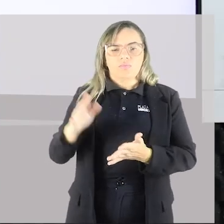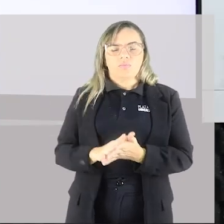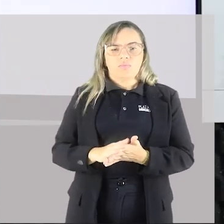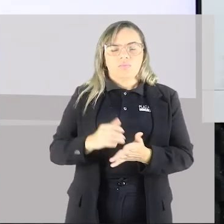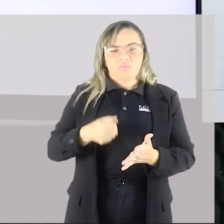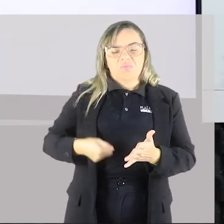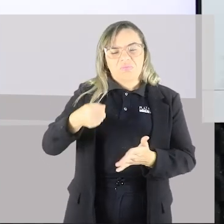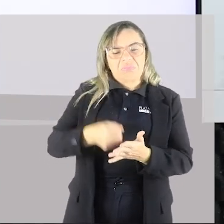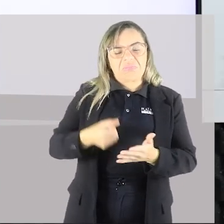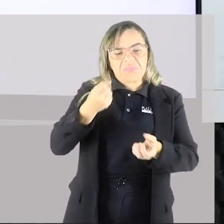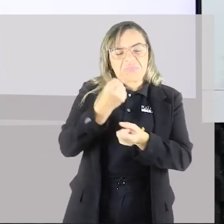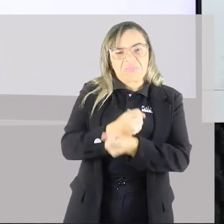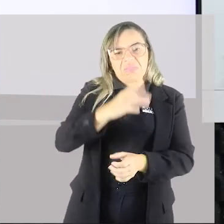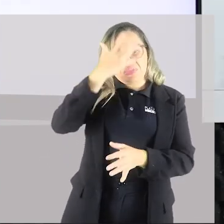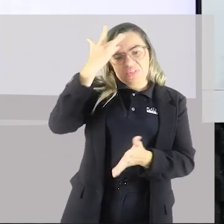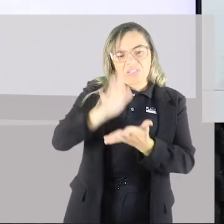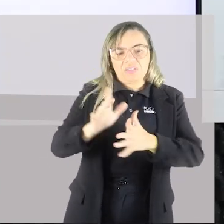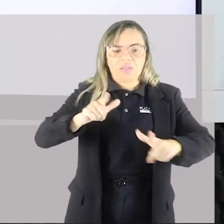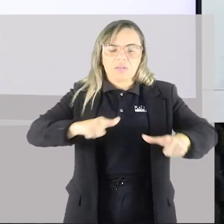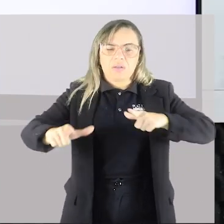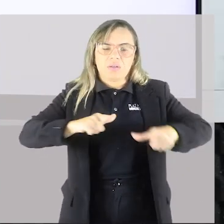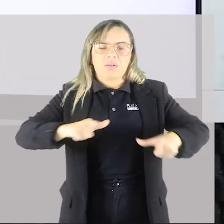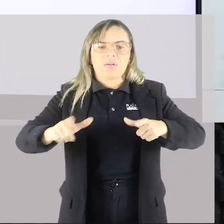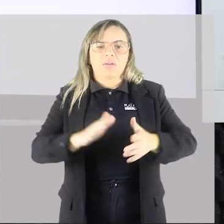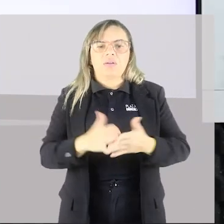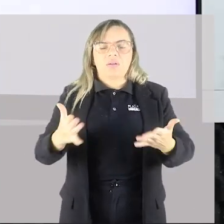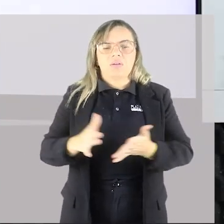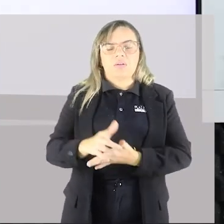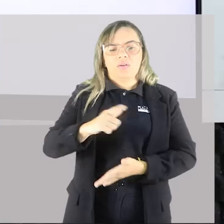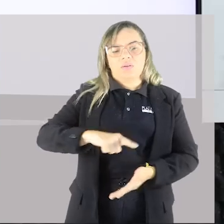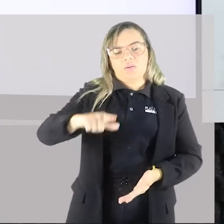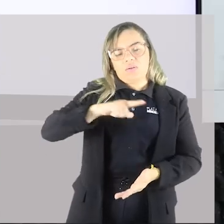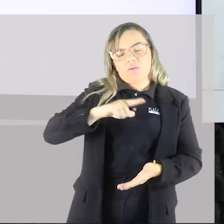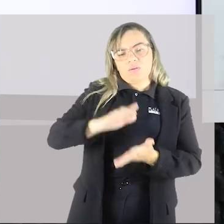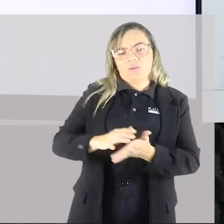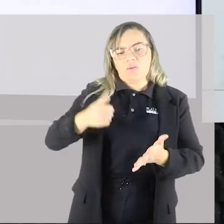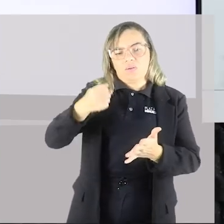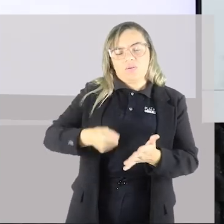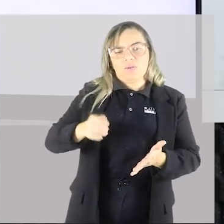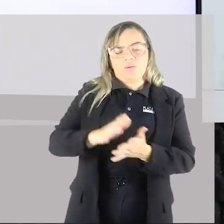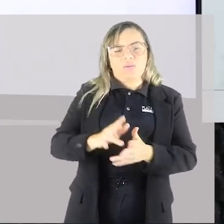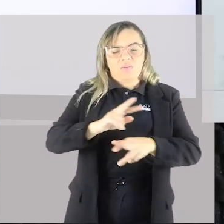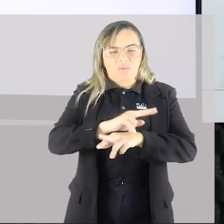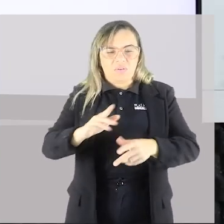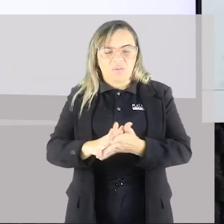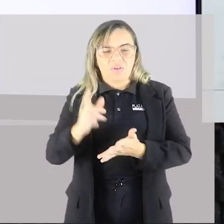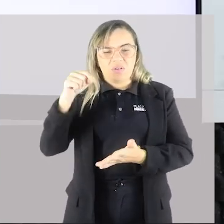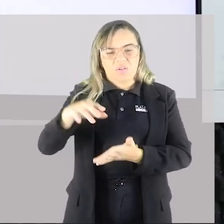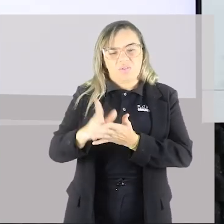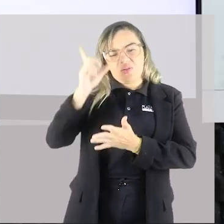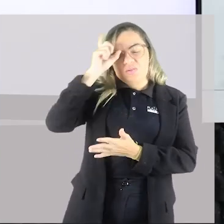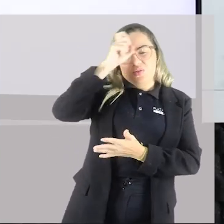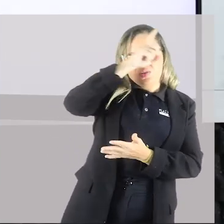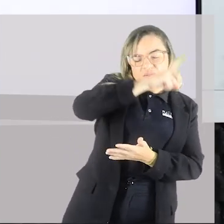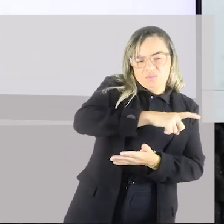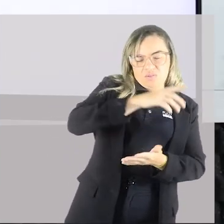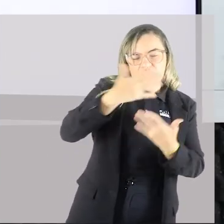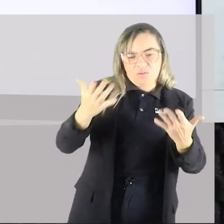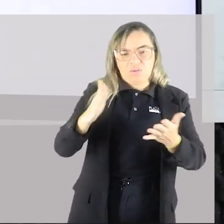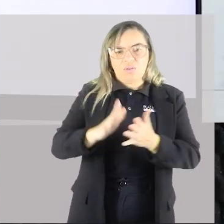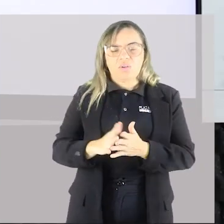severamente o trabalhador e tem ainda imposto uma série de dificuldades e condições até